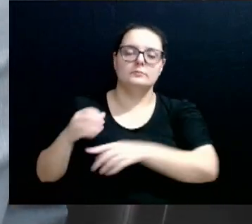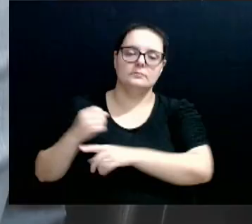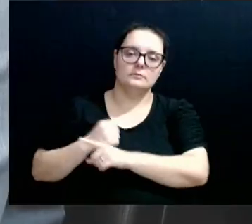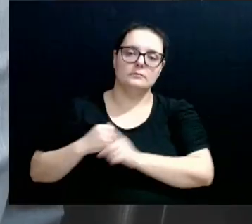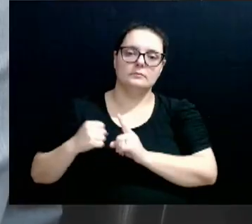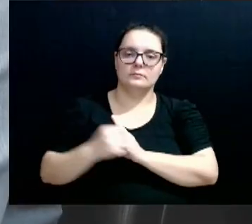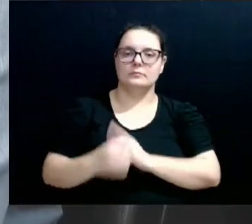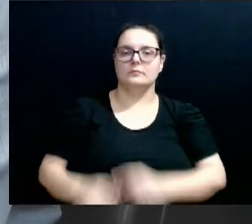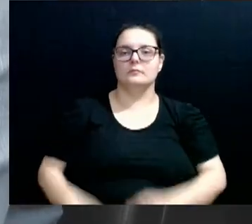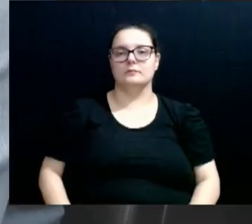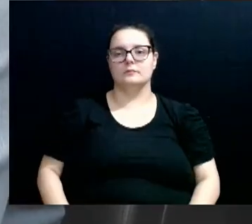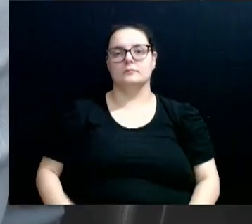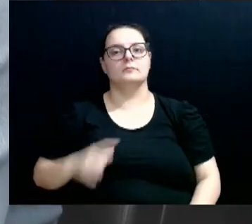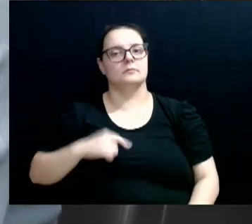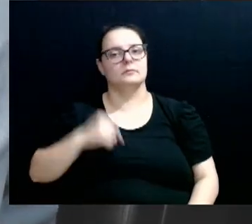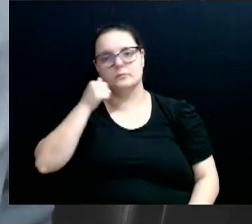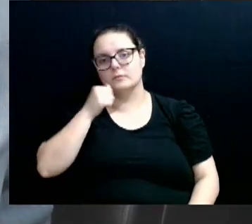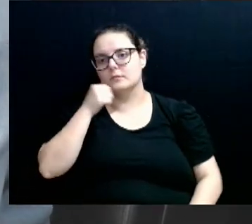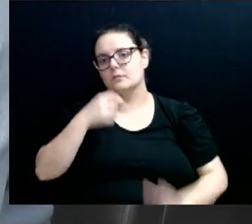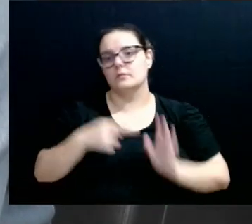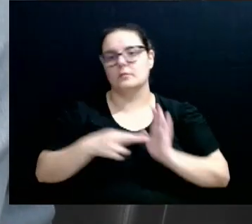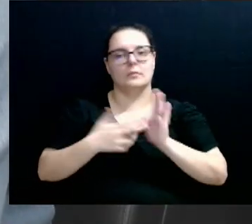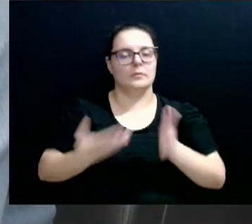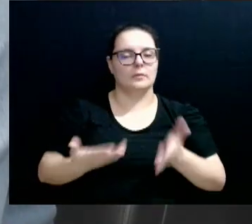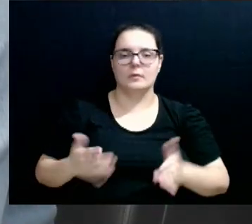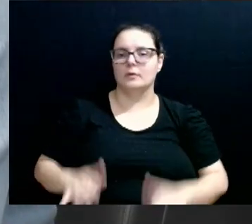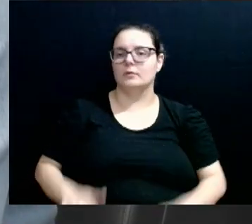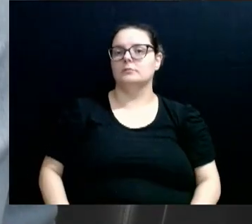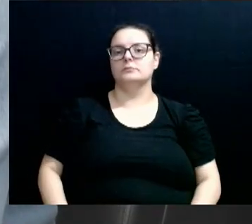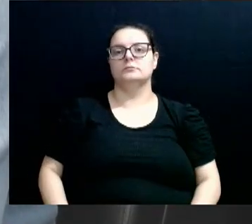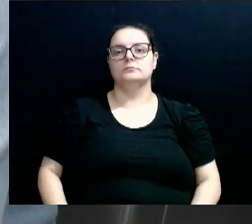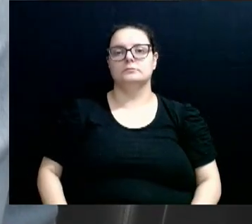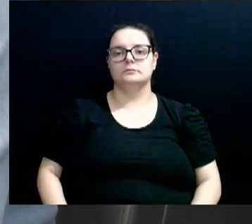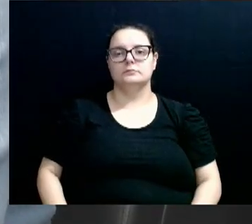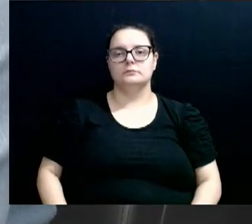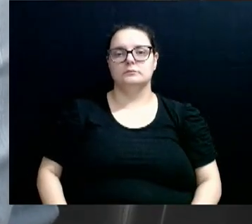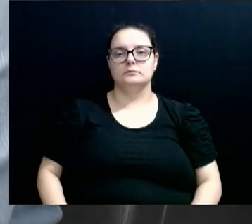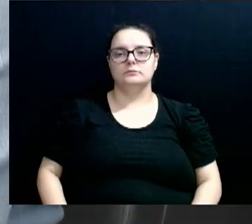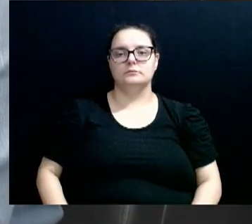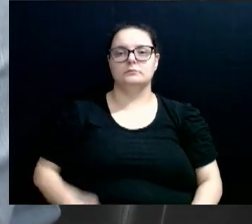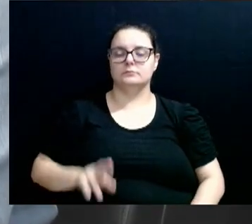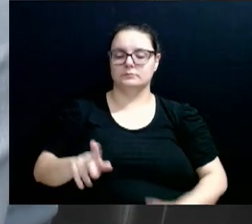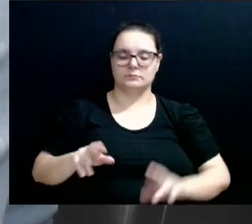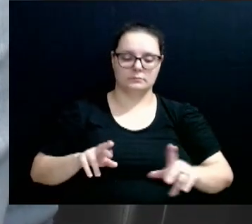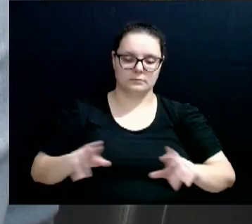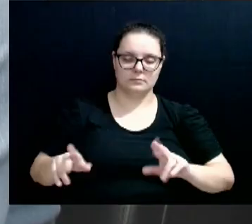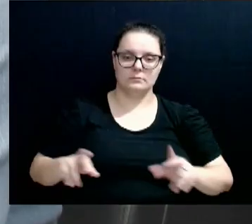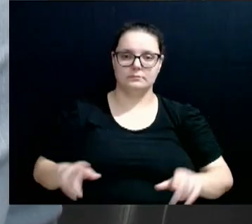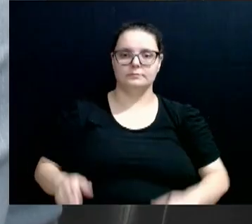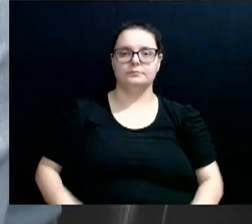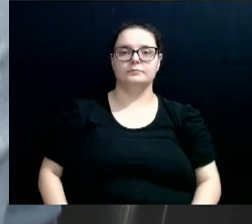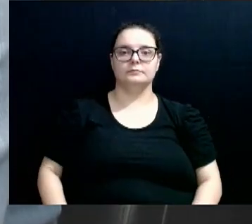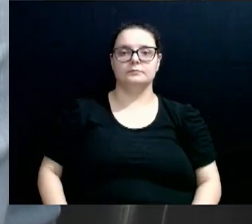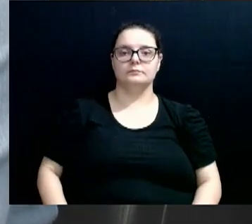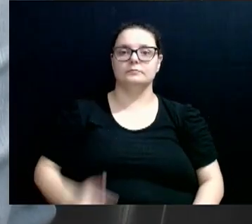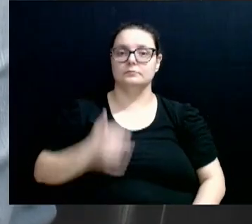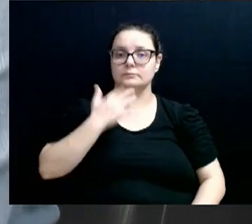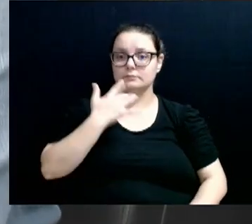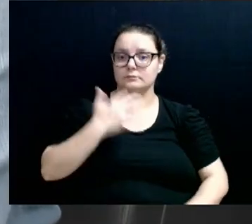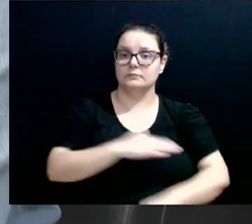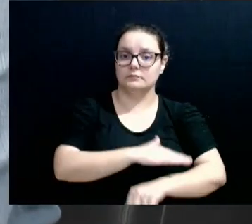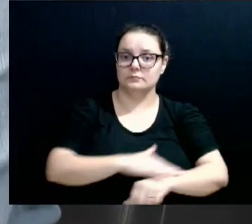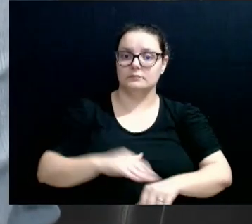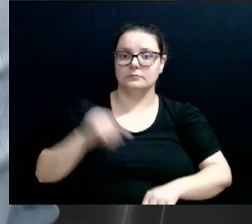mulheres representadas ali, nós temos que ter as diferentes tonalidades, enfim, da nossa pele ali também.